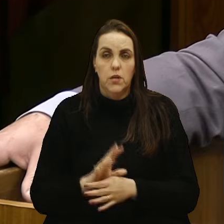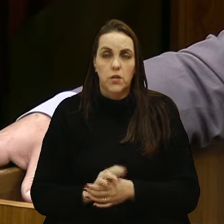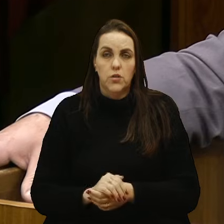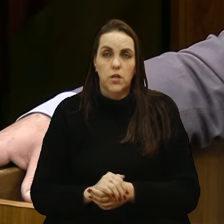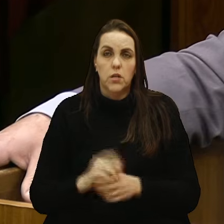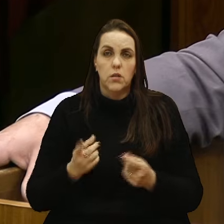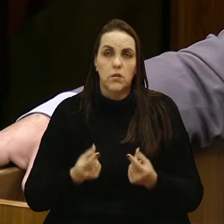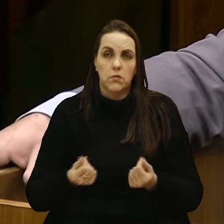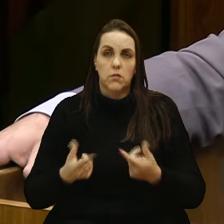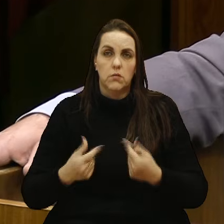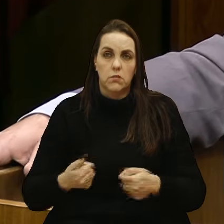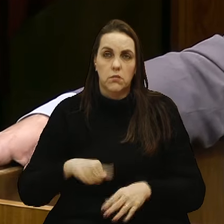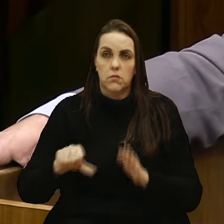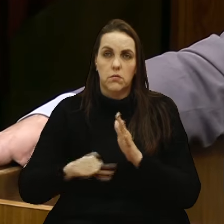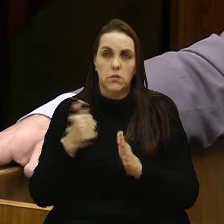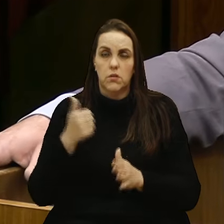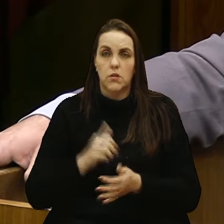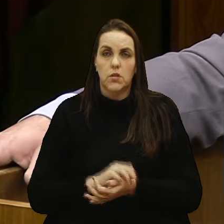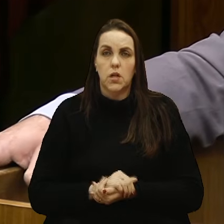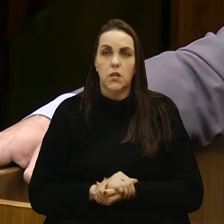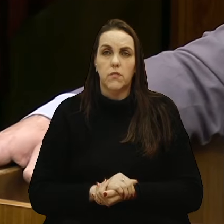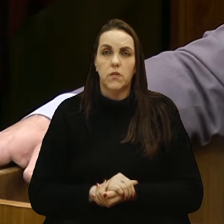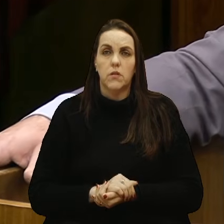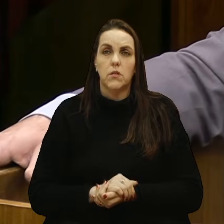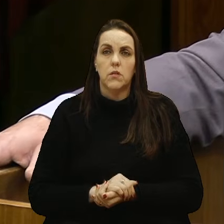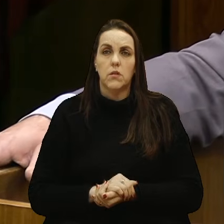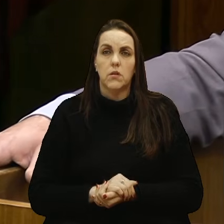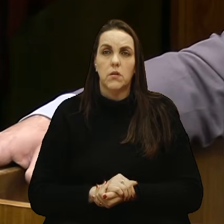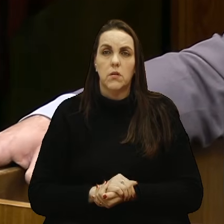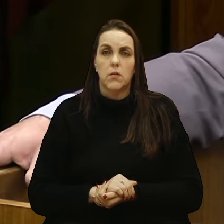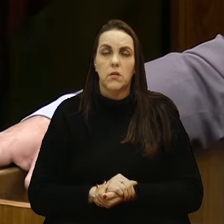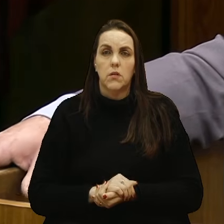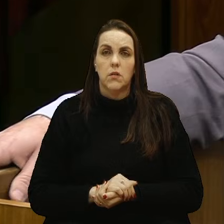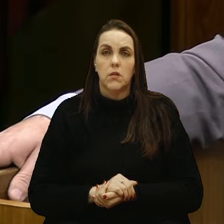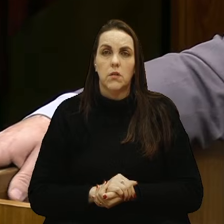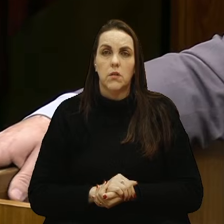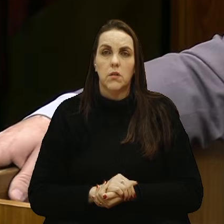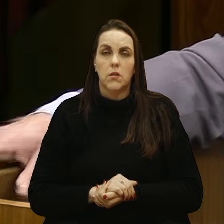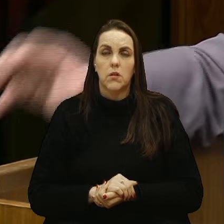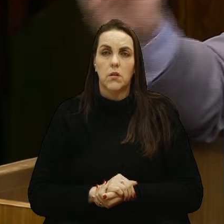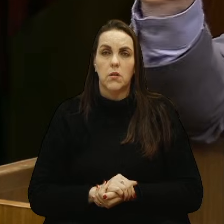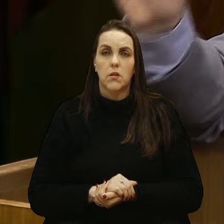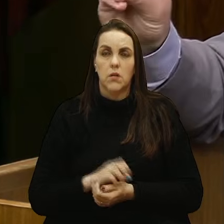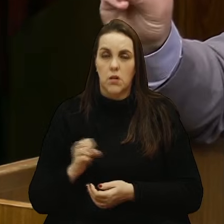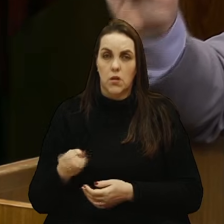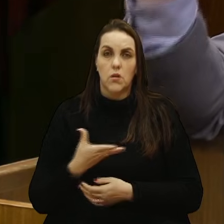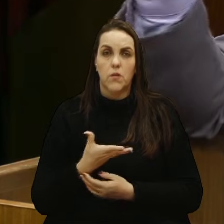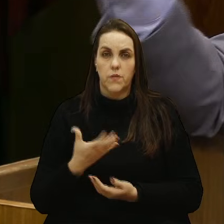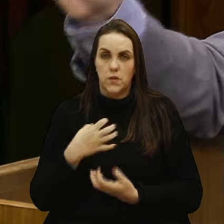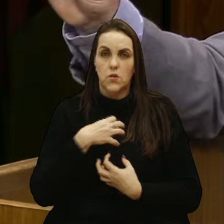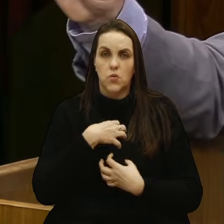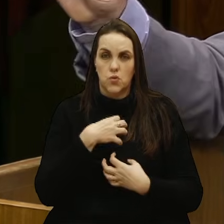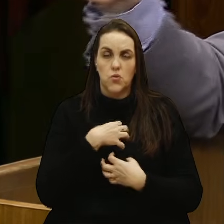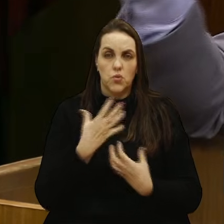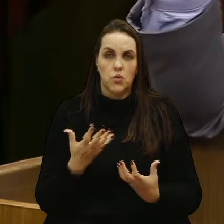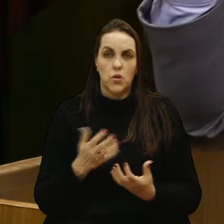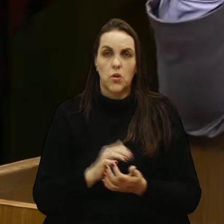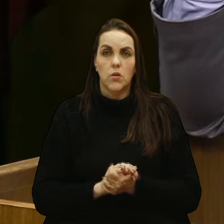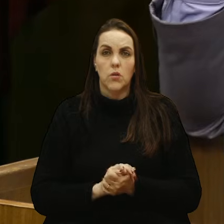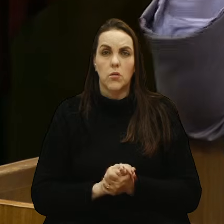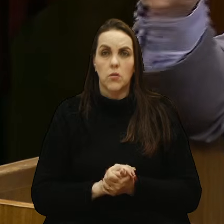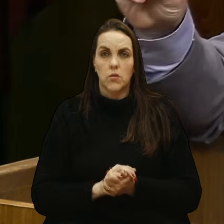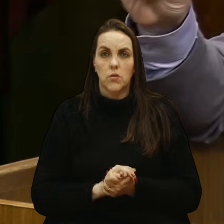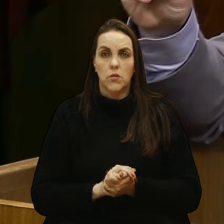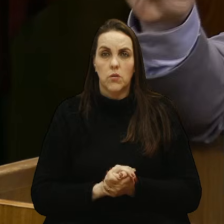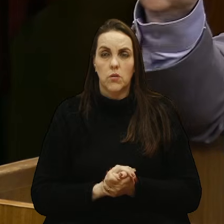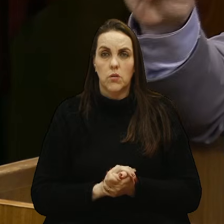preços melhores. Nosso departamento, fizemos uma renovação da forma de atuação do nosso setor